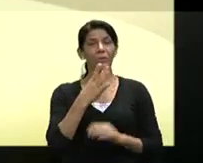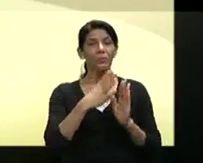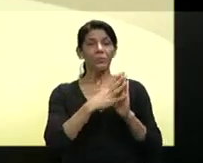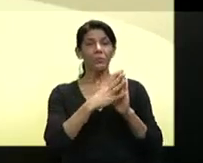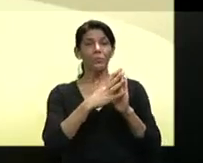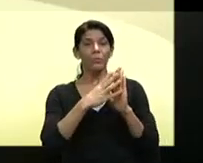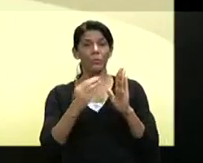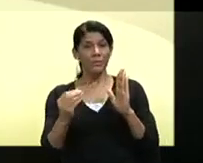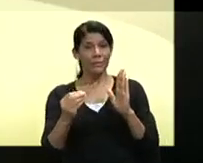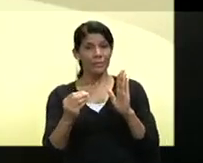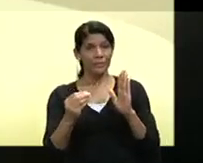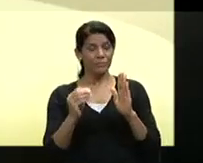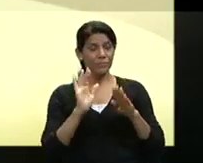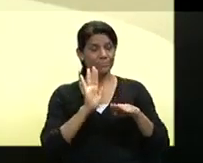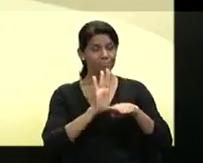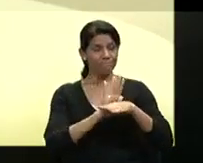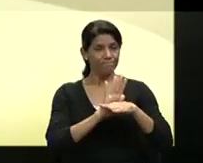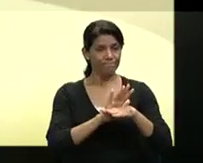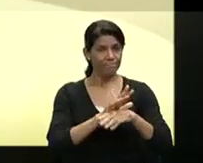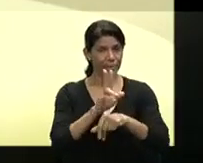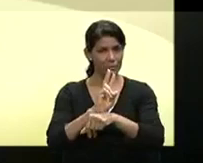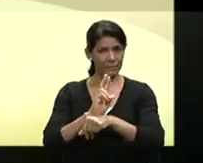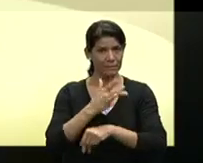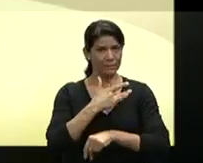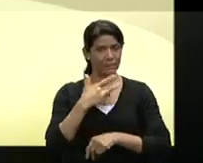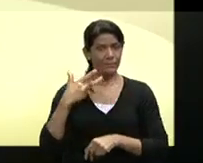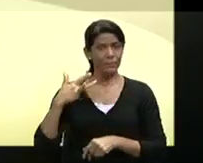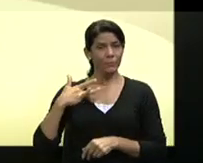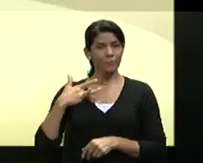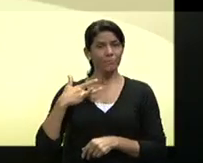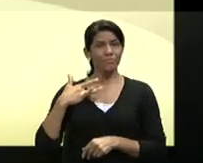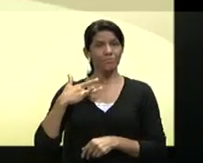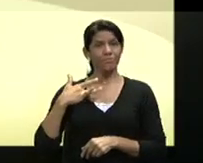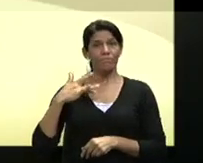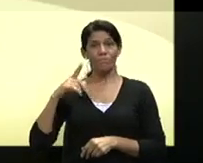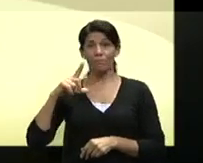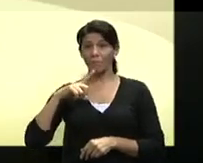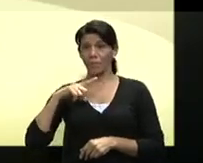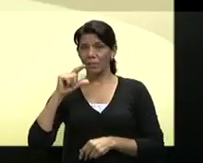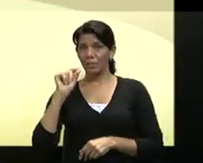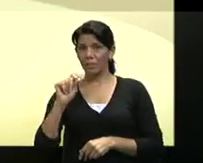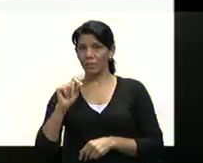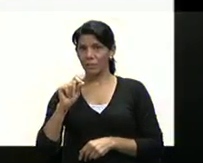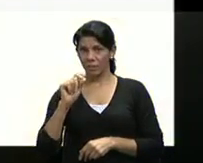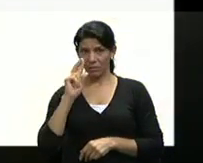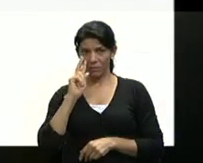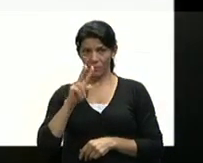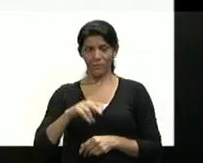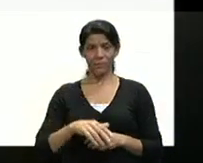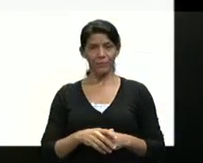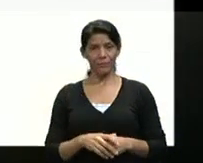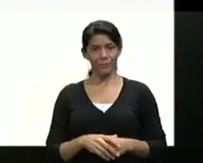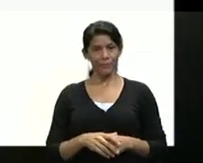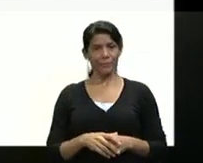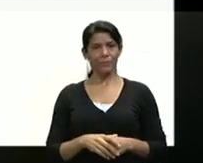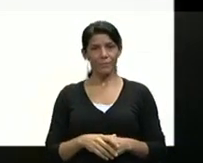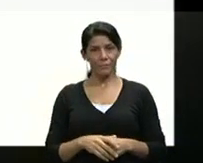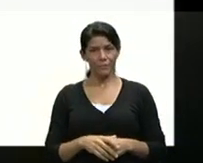modelo assistencial da vigilância da saúde. Então, nós teremos, né, vamos passar para o próximo